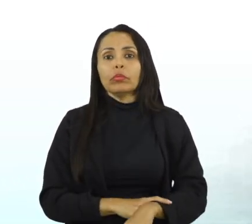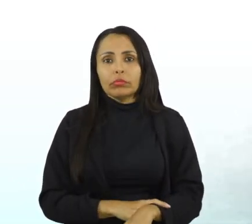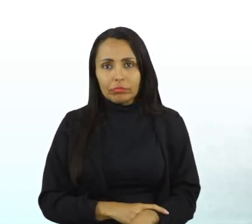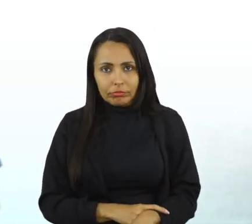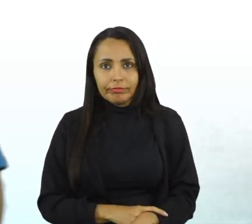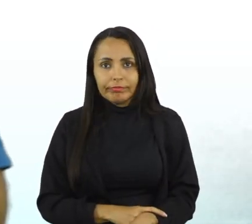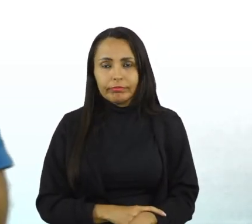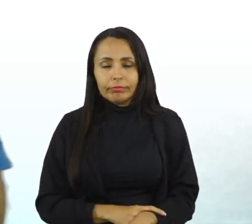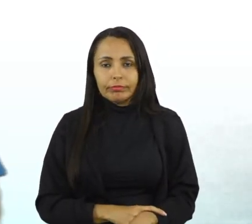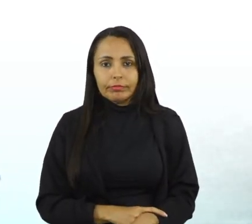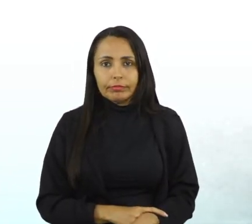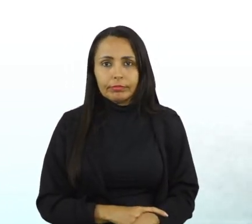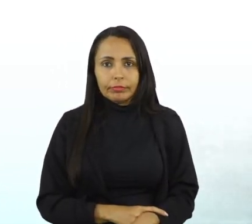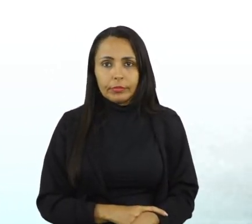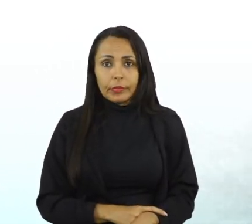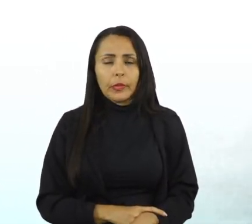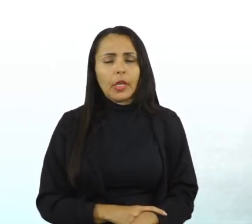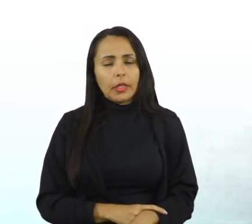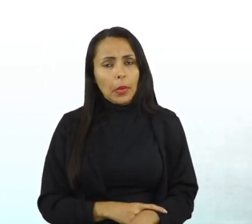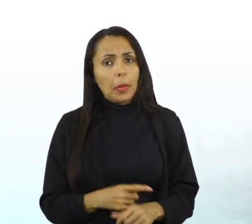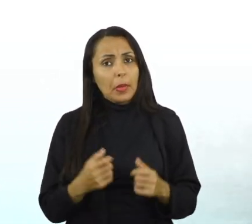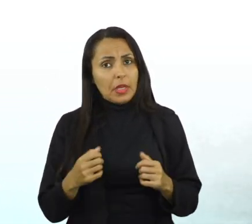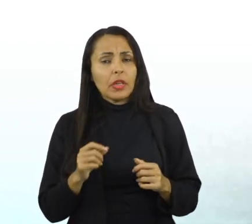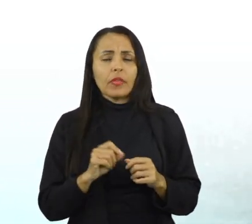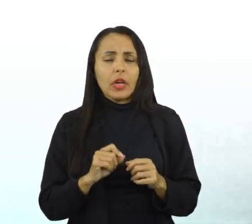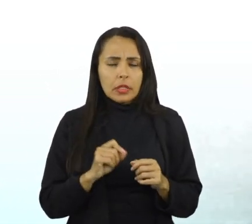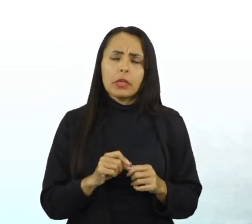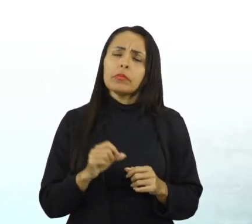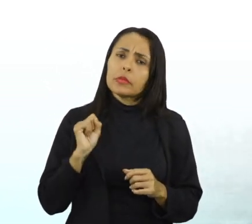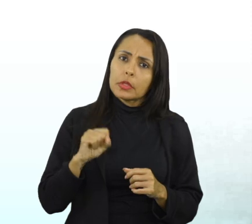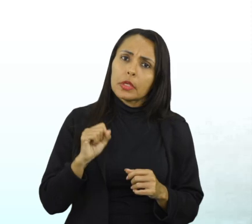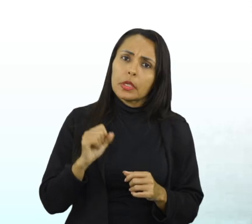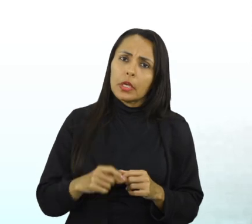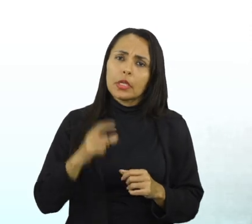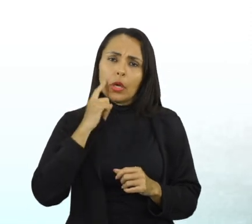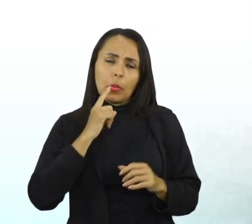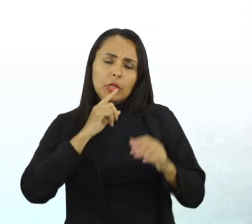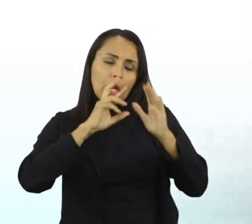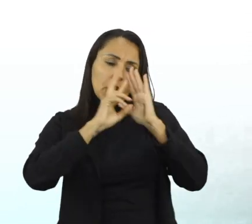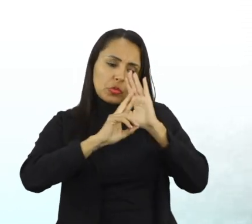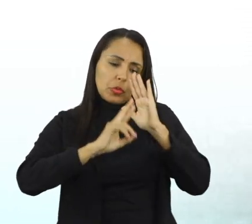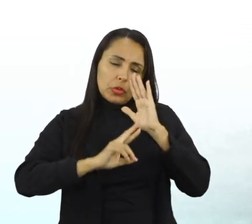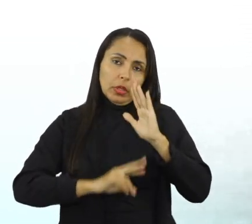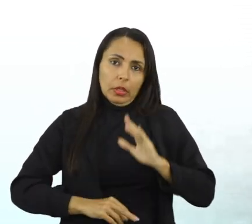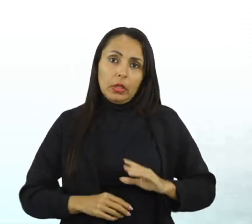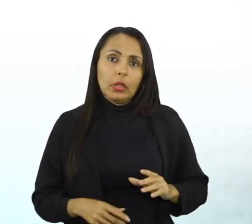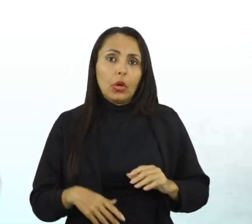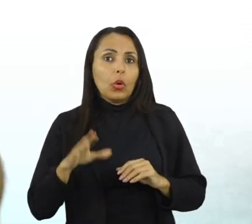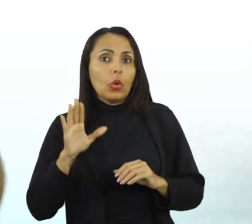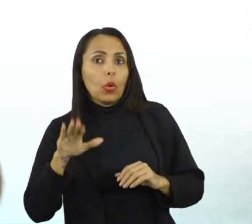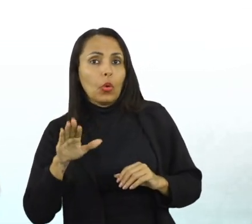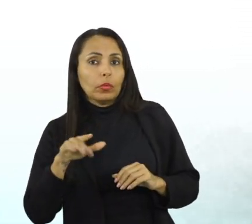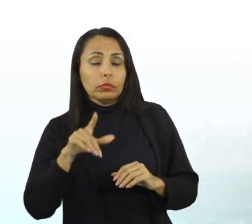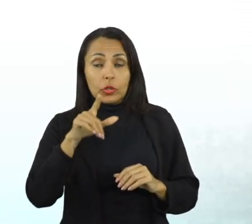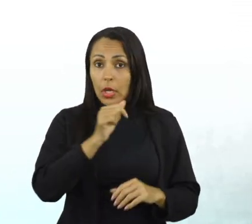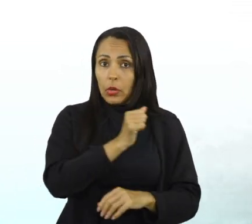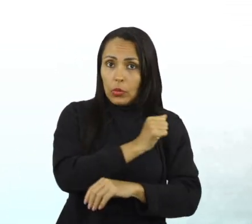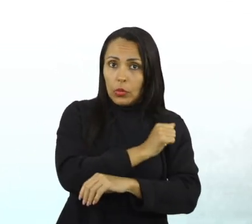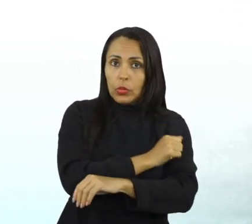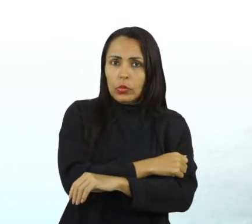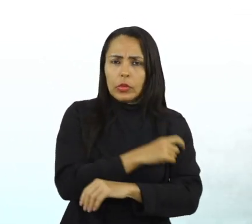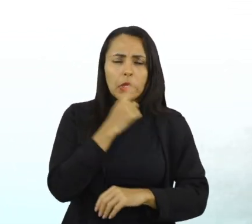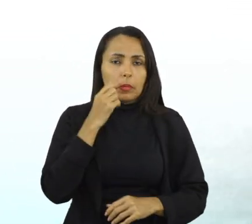consequentemente, errar a questão. Dá para fazer isso? Dá. Agora você precisa resolver questões. Eu sempre digo, ó, o fera